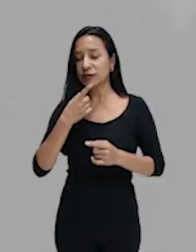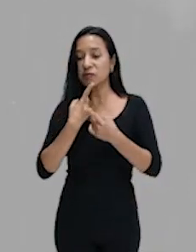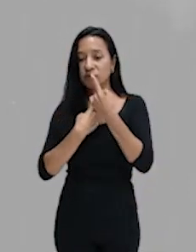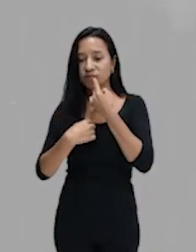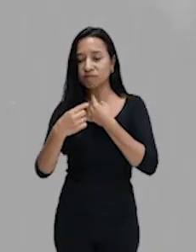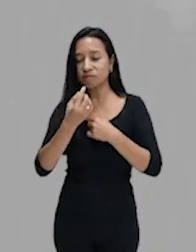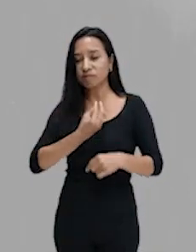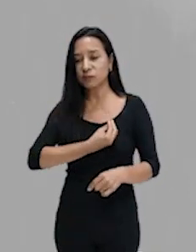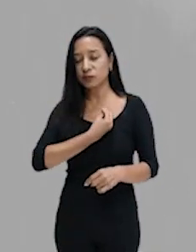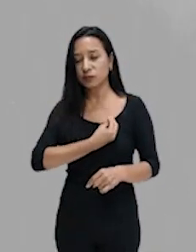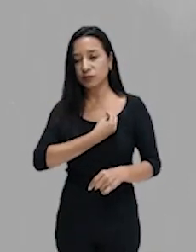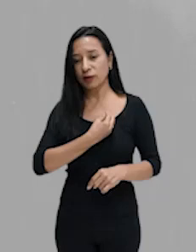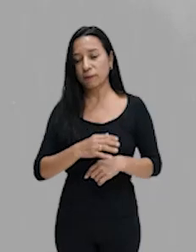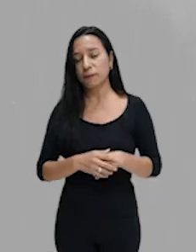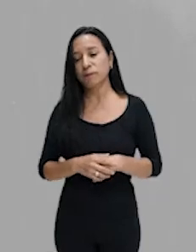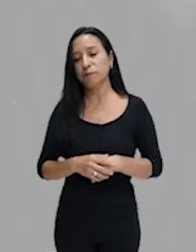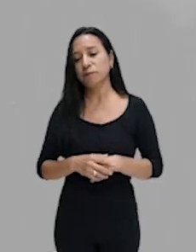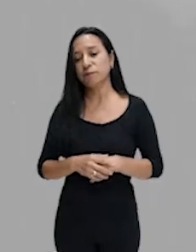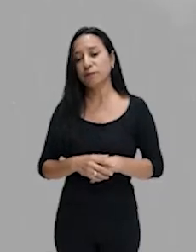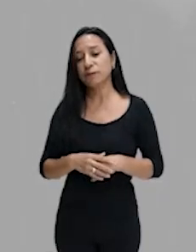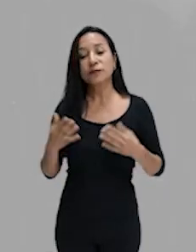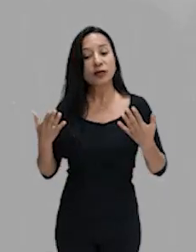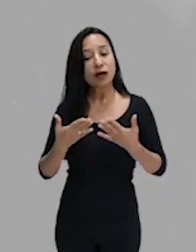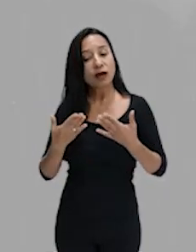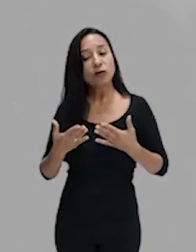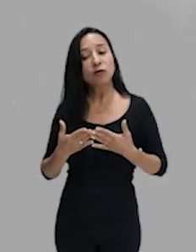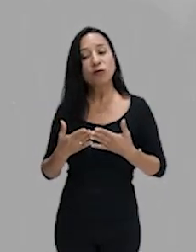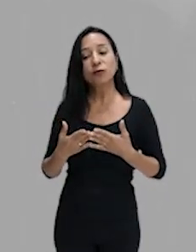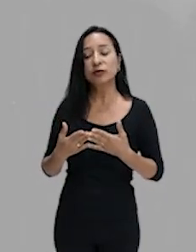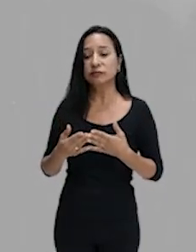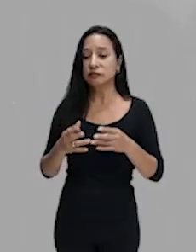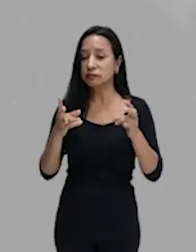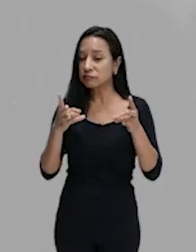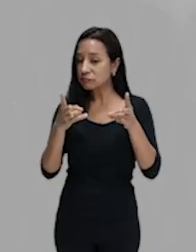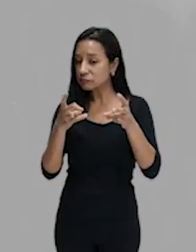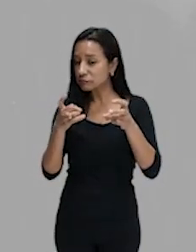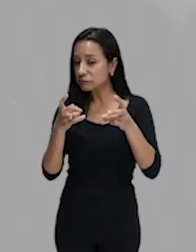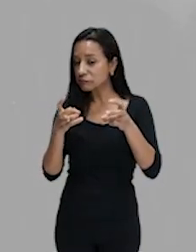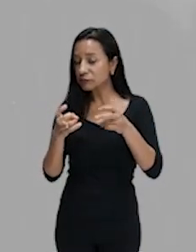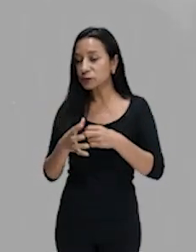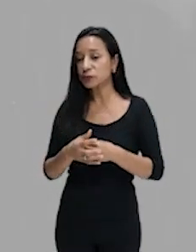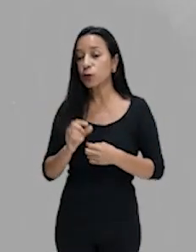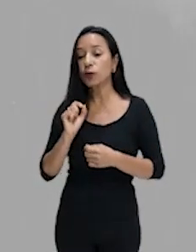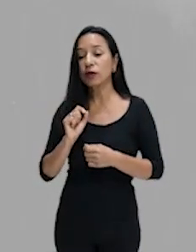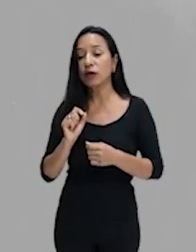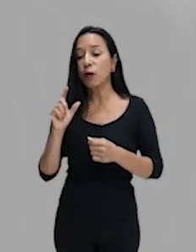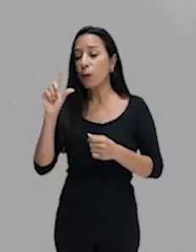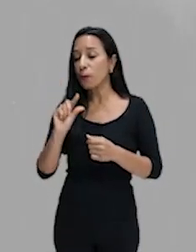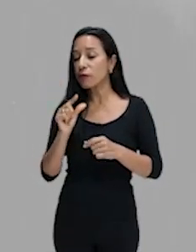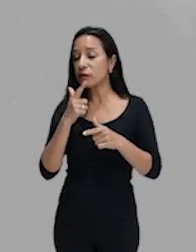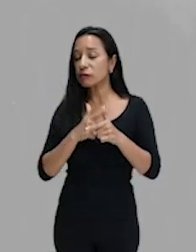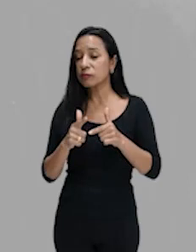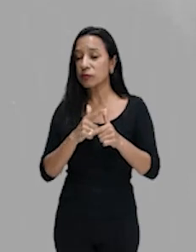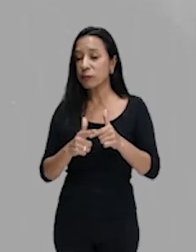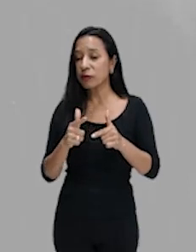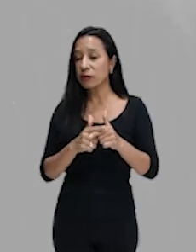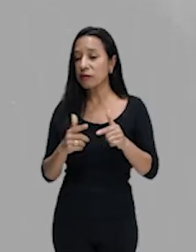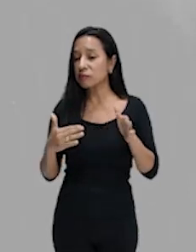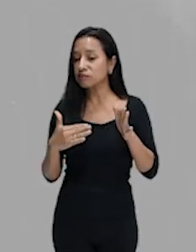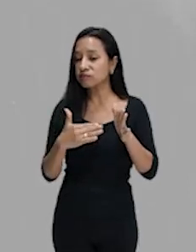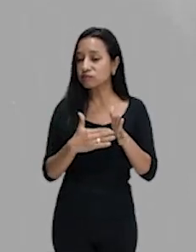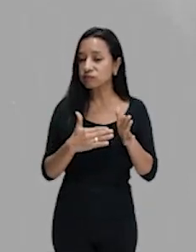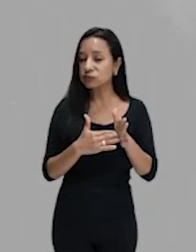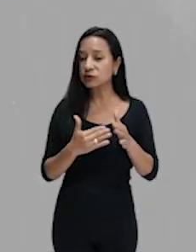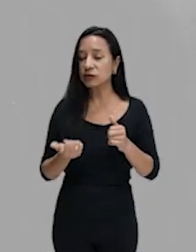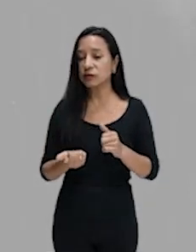vontade de viver. Aí eu chamo a atenção de vocês exatamente para isso. Às vezes, com um pequeno problema, um pequeno obstáculo, a